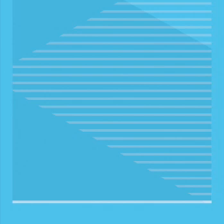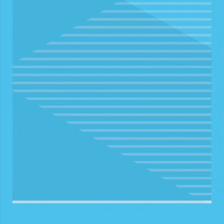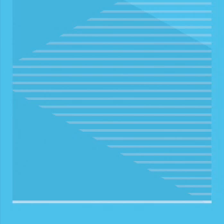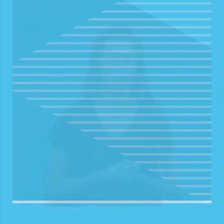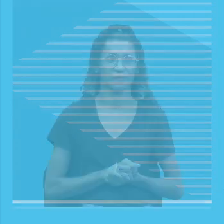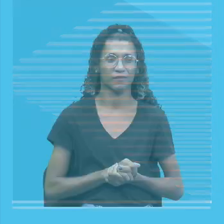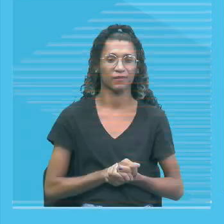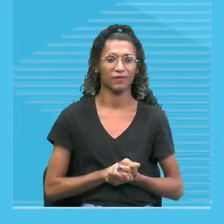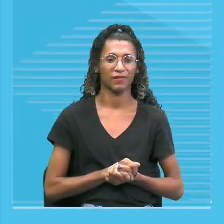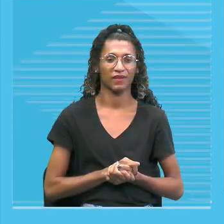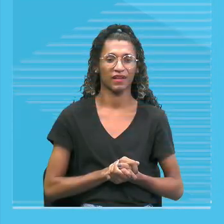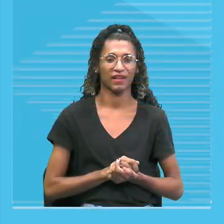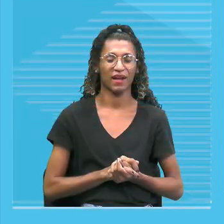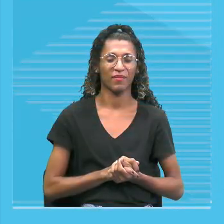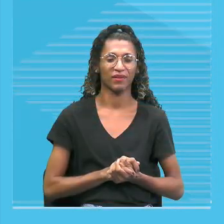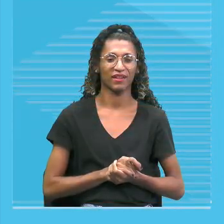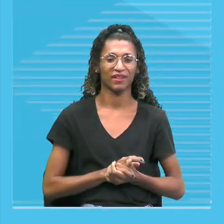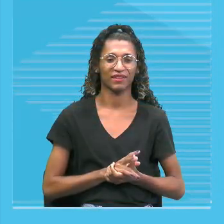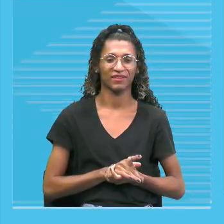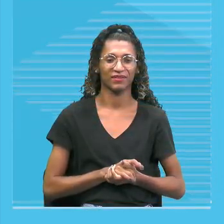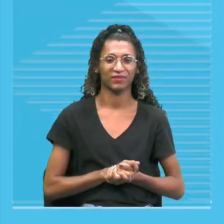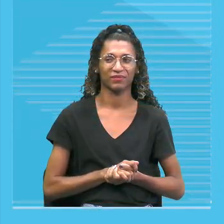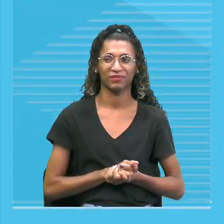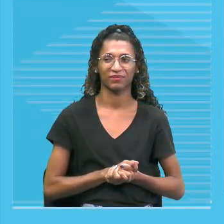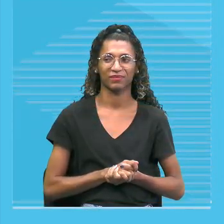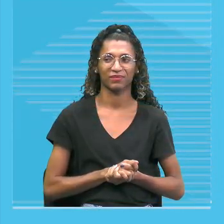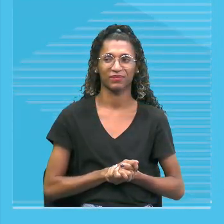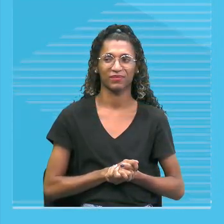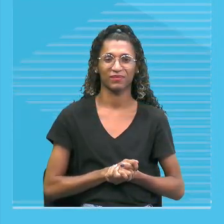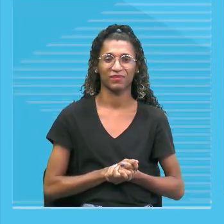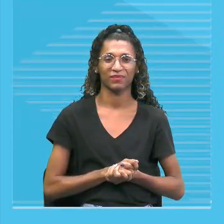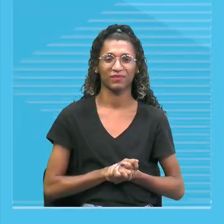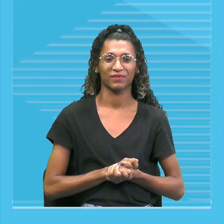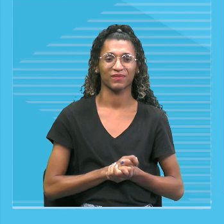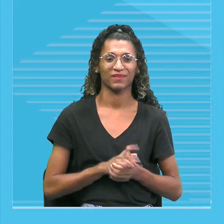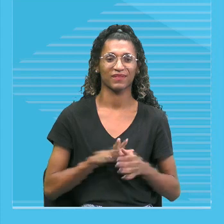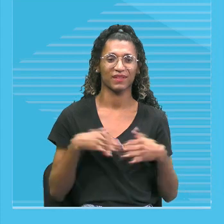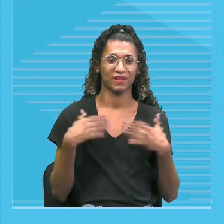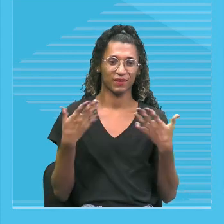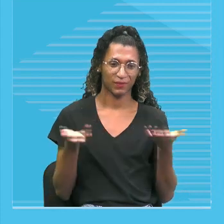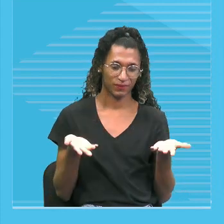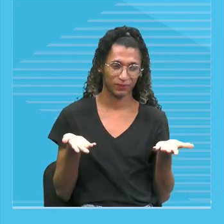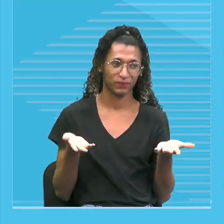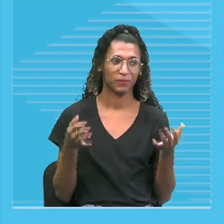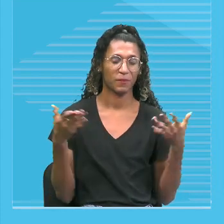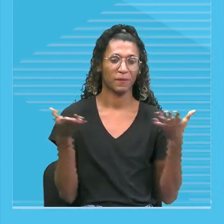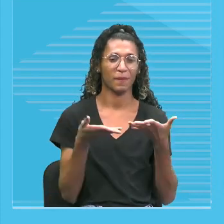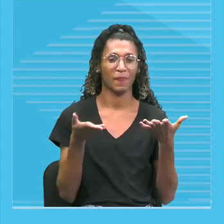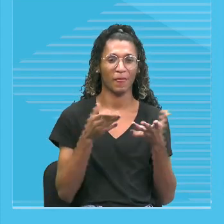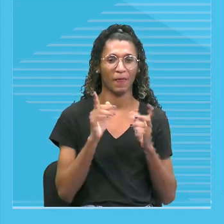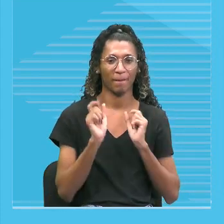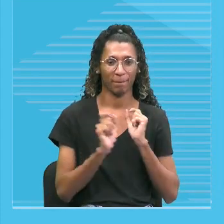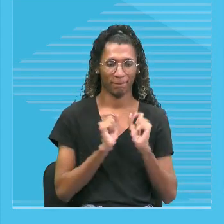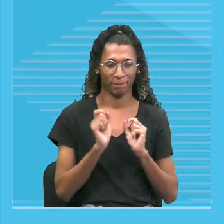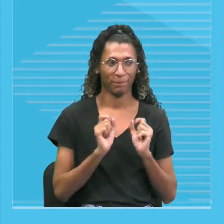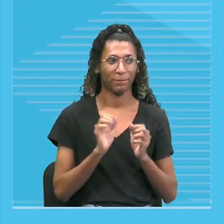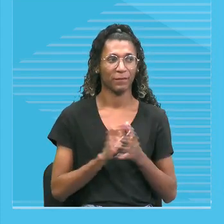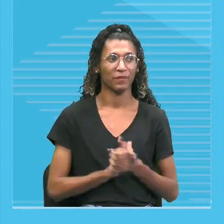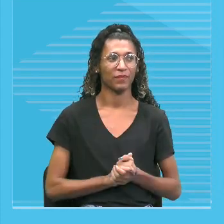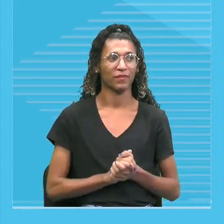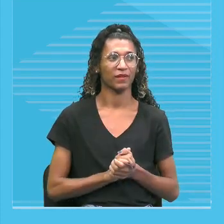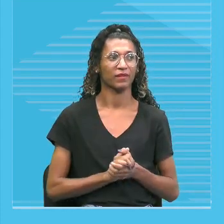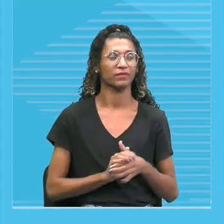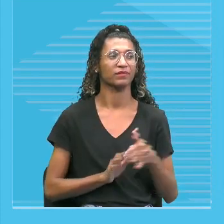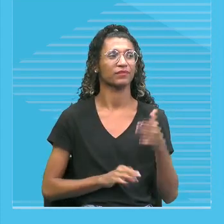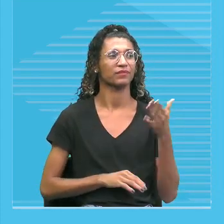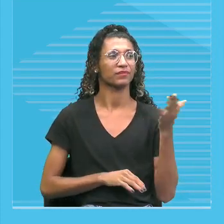e cadê a Aurora Agora sim beleza vamos lá